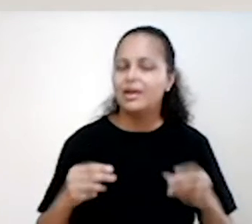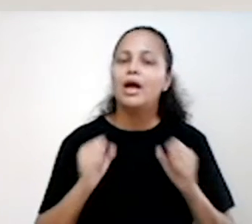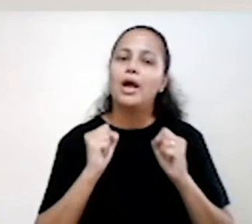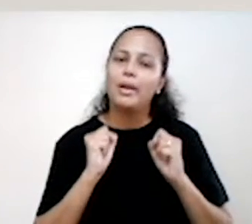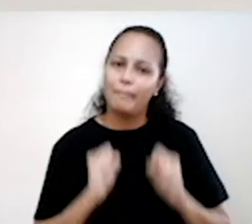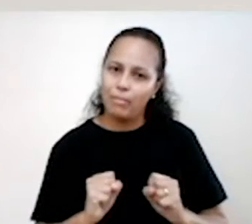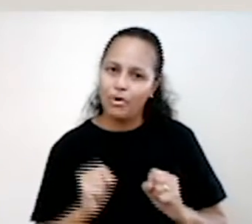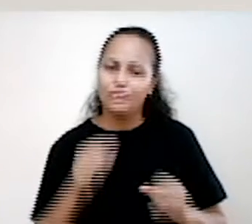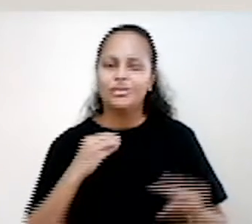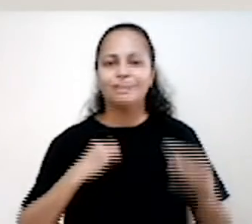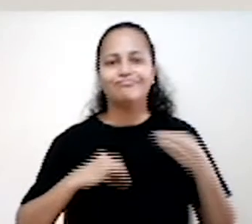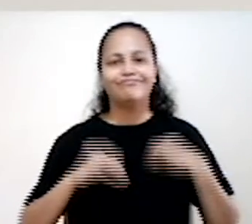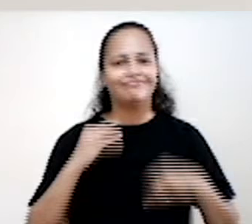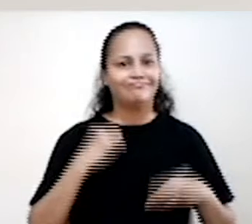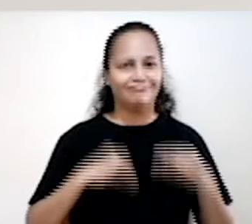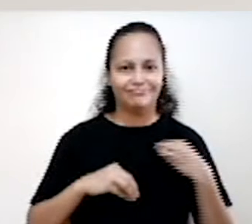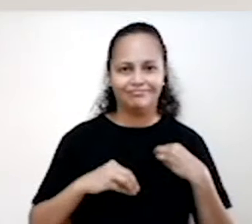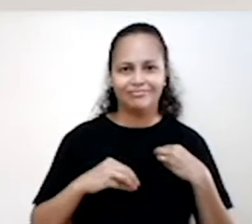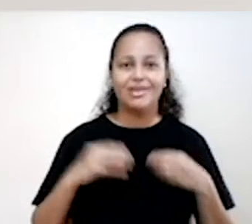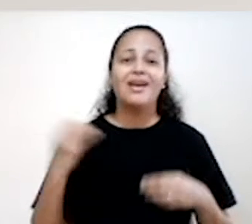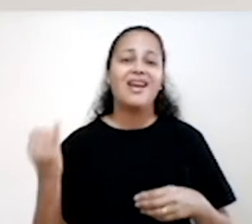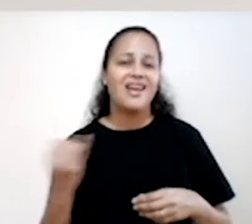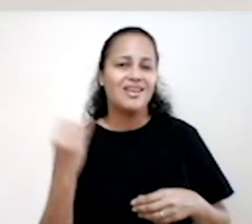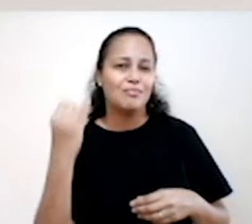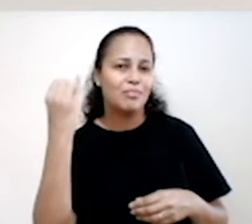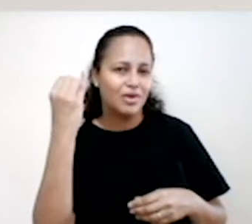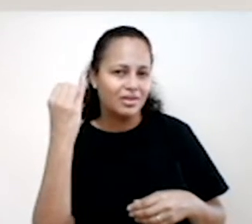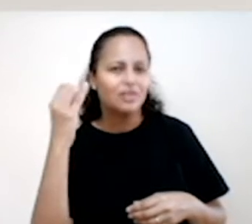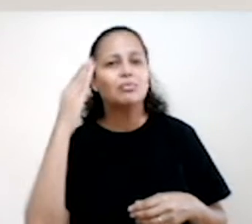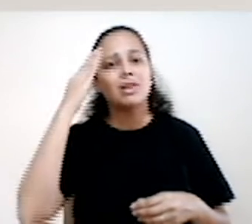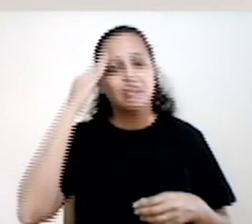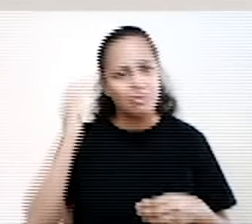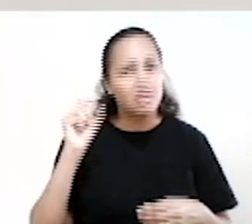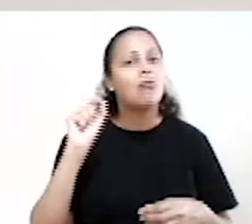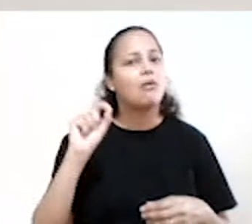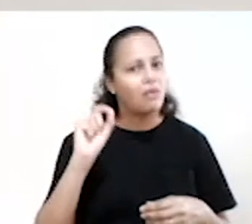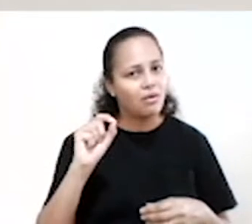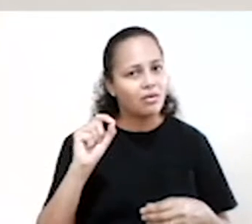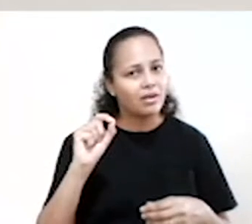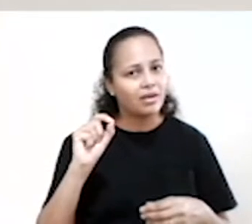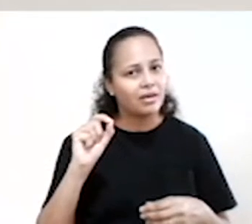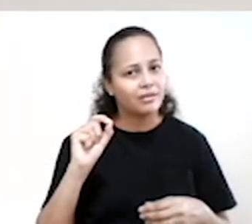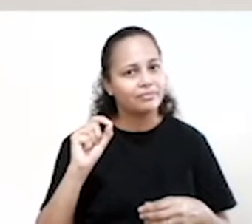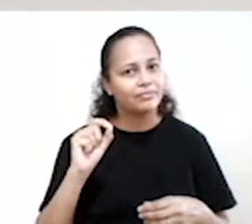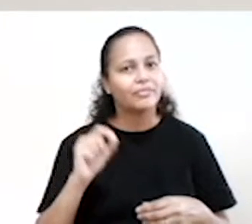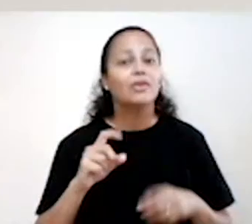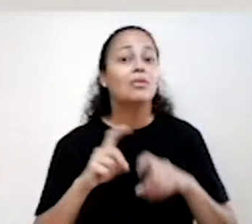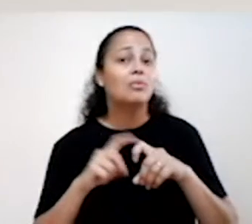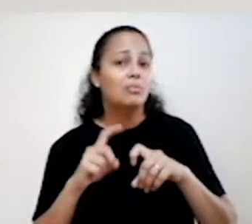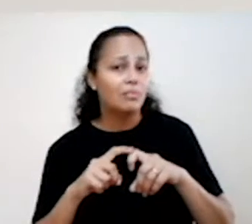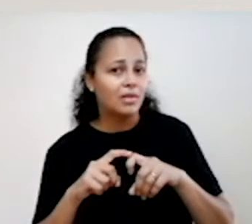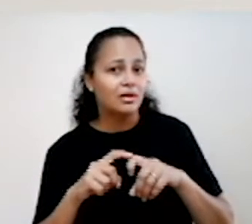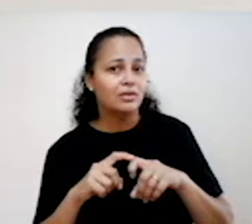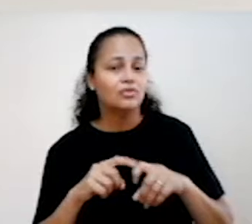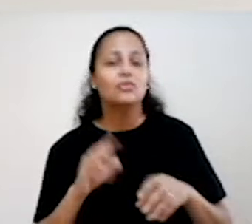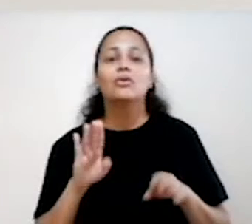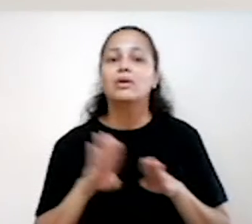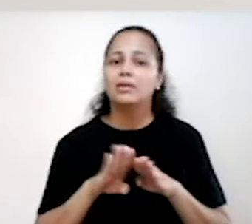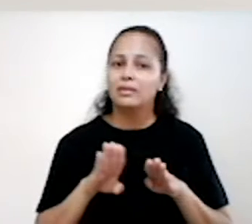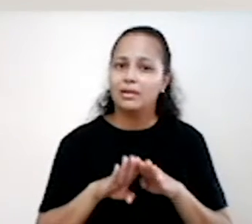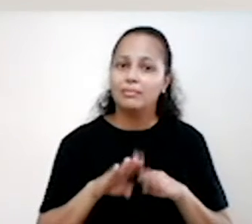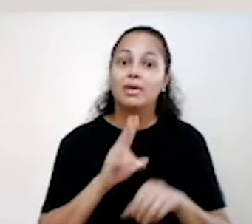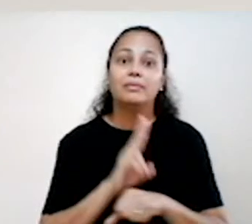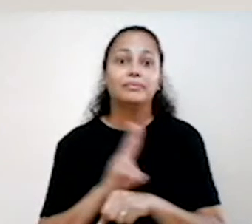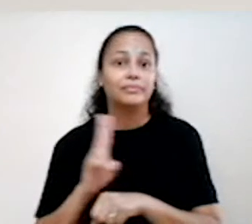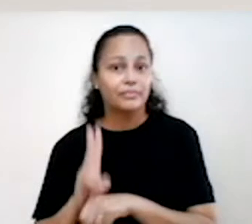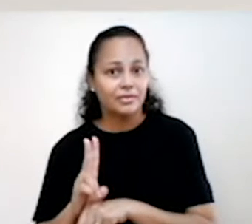própria depressão. Daí a importância de identificar a síndrome a tempo e buscar formas de tratá-la, mas principalmente